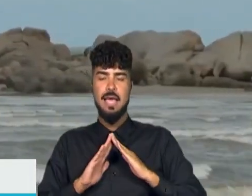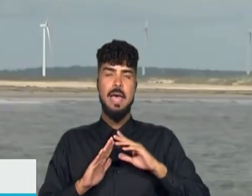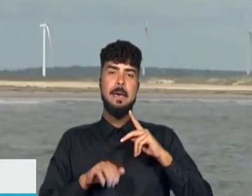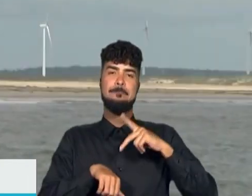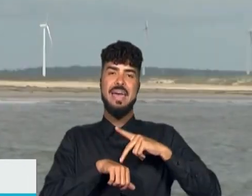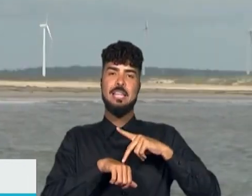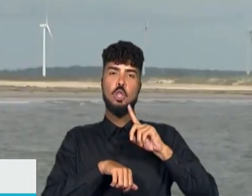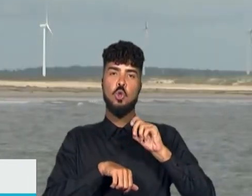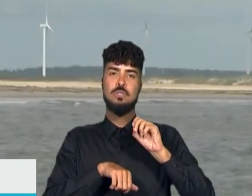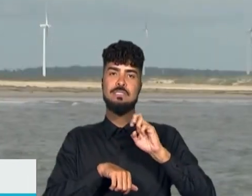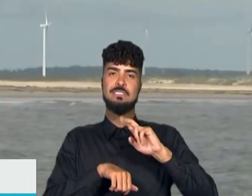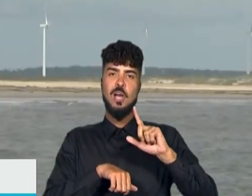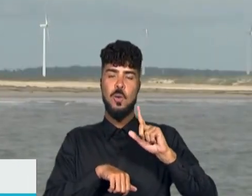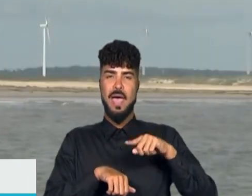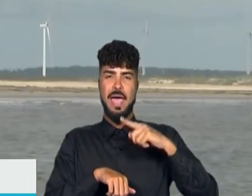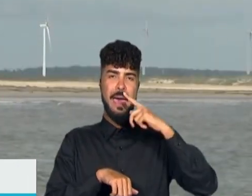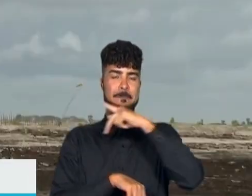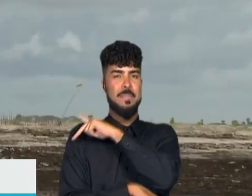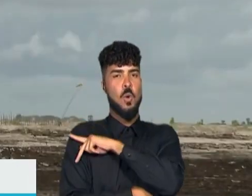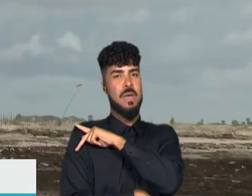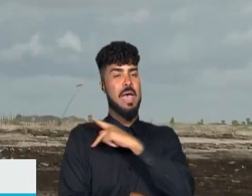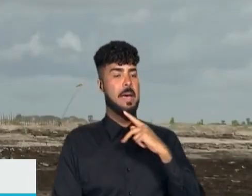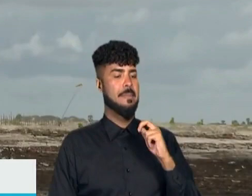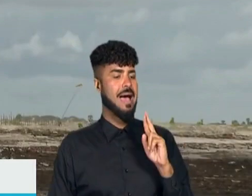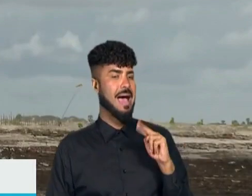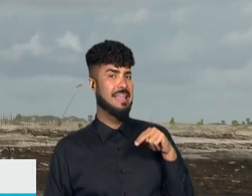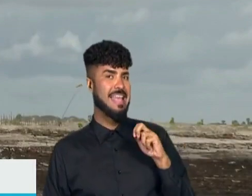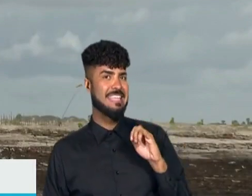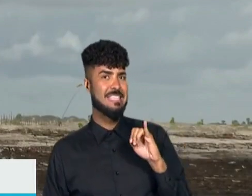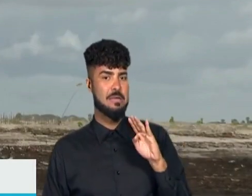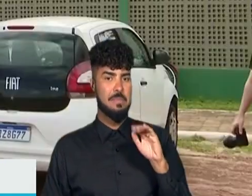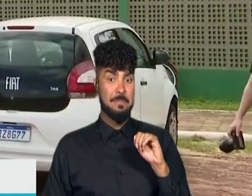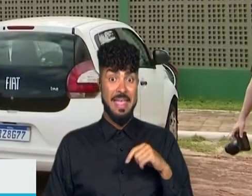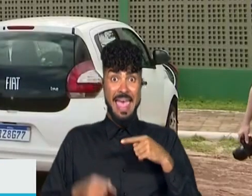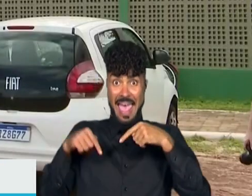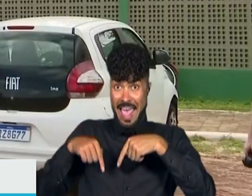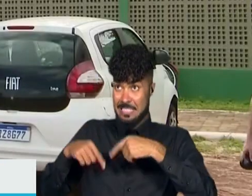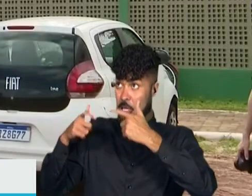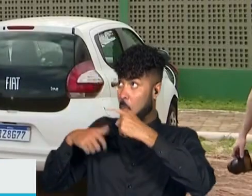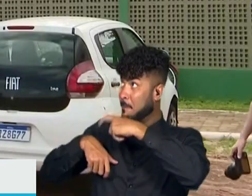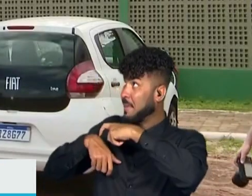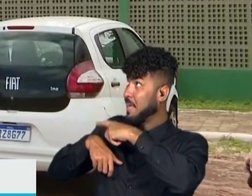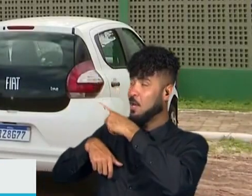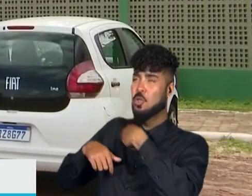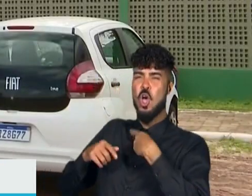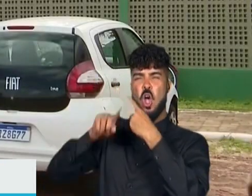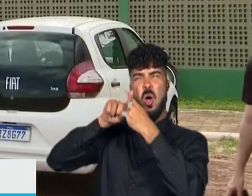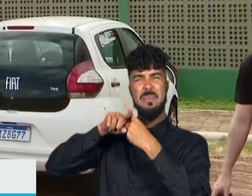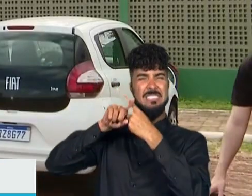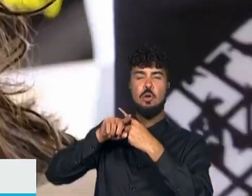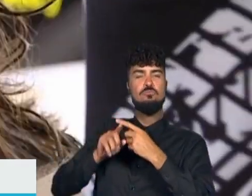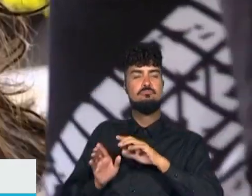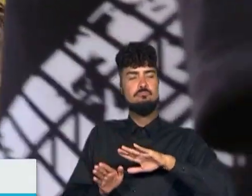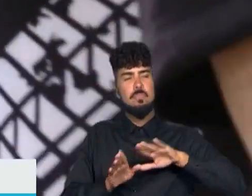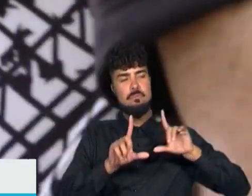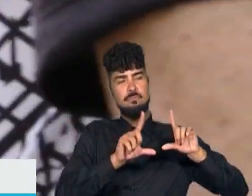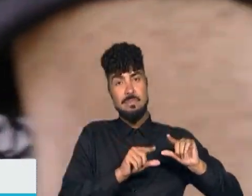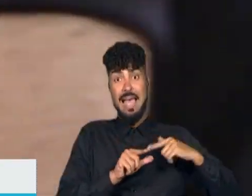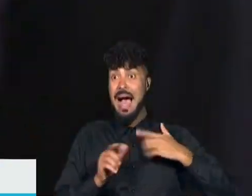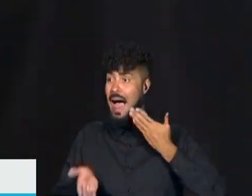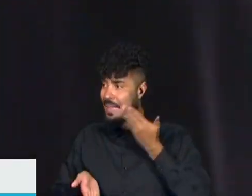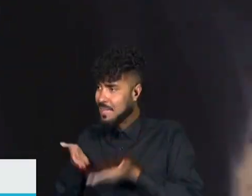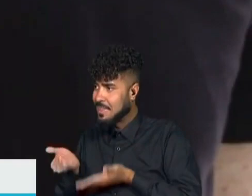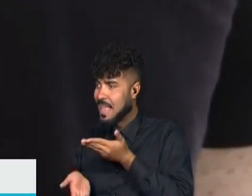Piauí. Nessa parte do Piocerá, a competição fica de lado para atender a comunidade local. Em parceria